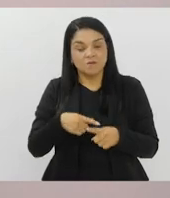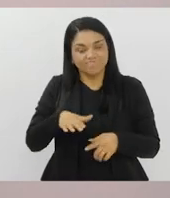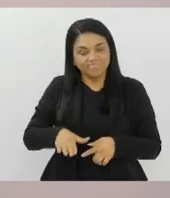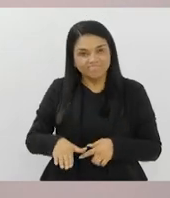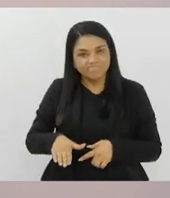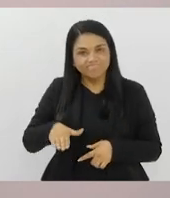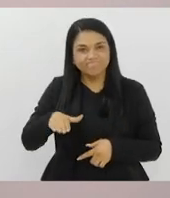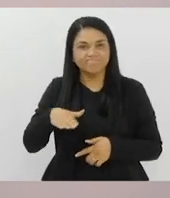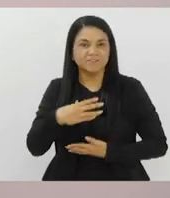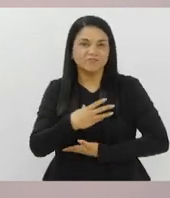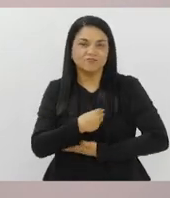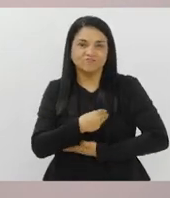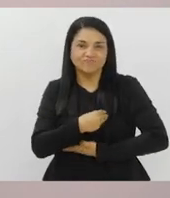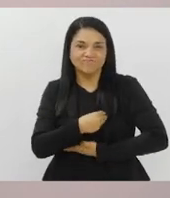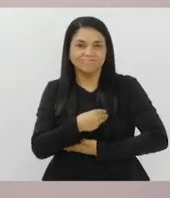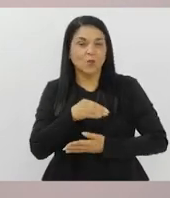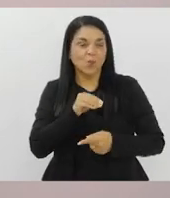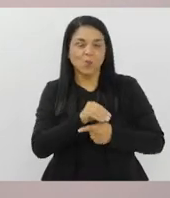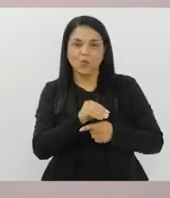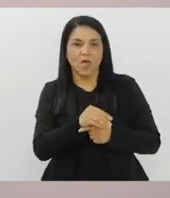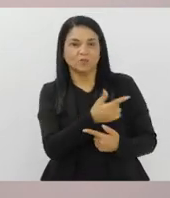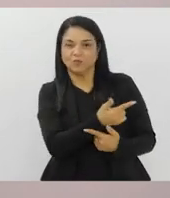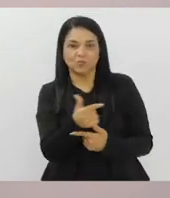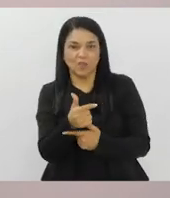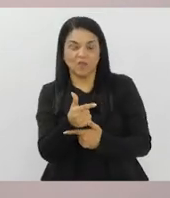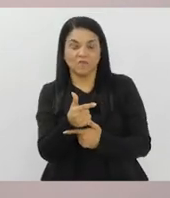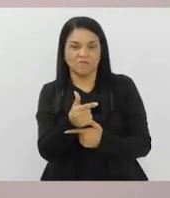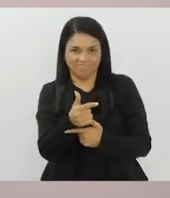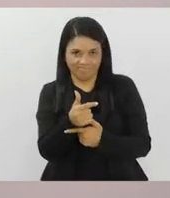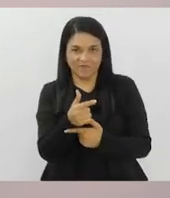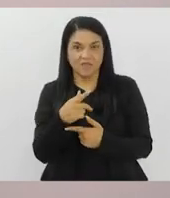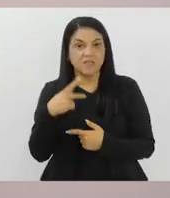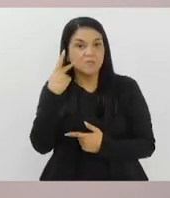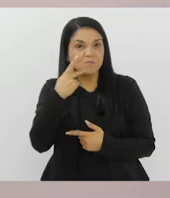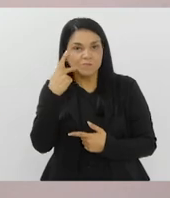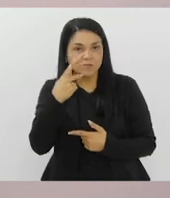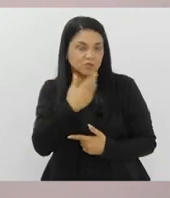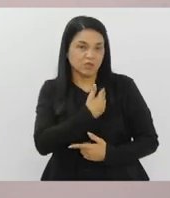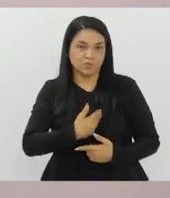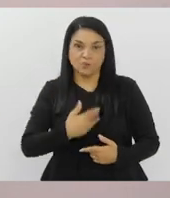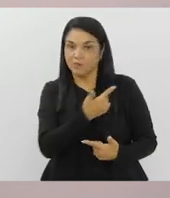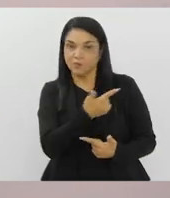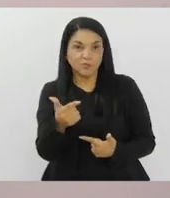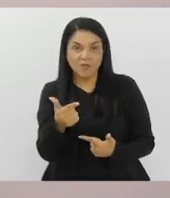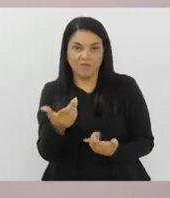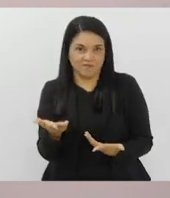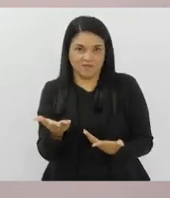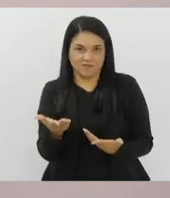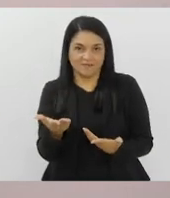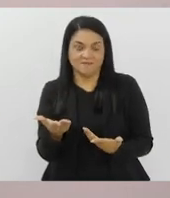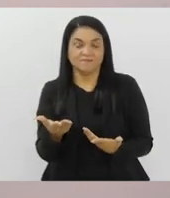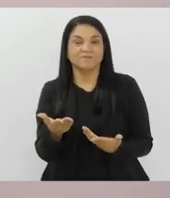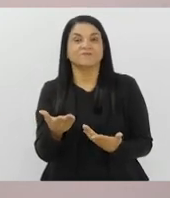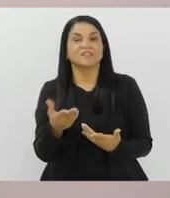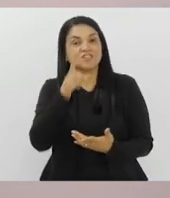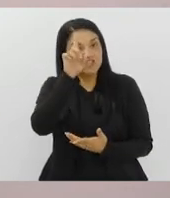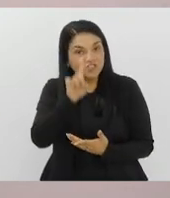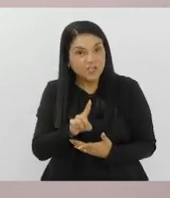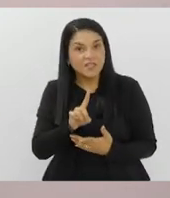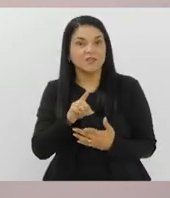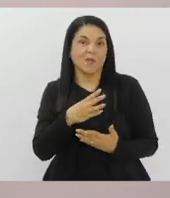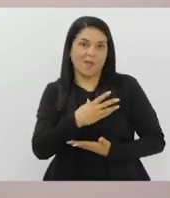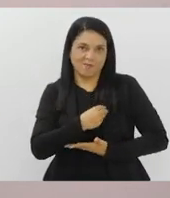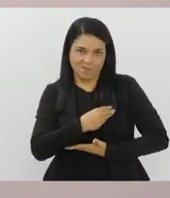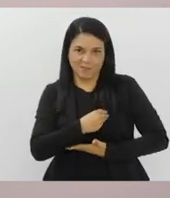não teve o melhor cuidado garantido através de política pública e amamentação. Direito à amamentação é sobre política pública para tornar as